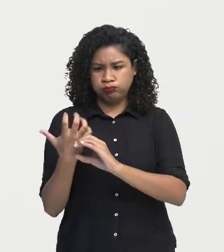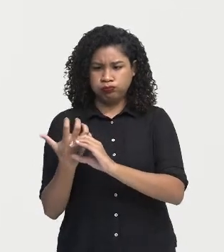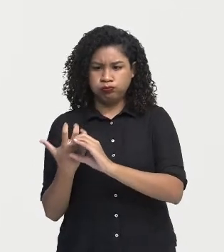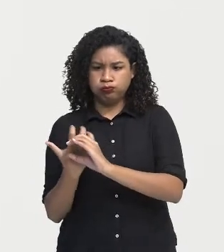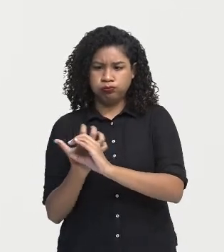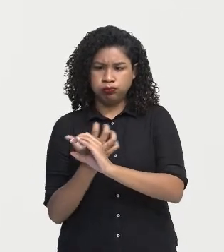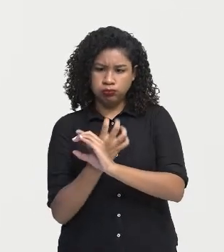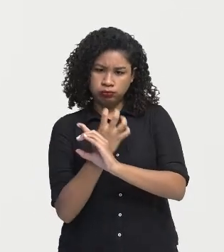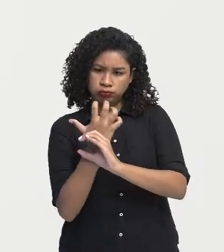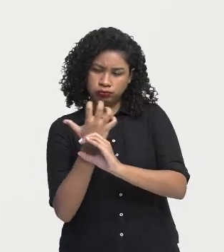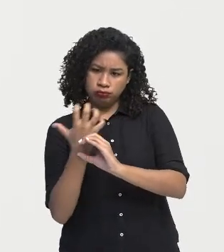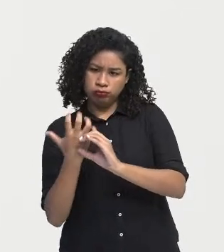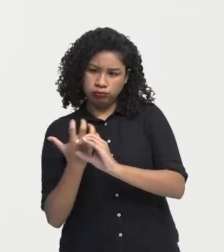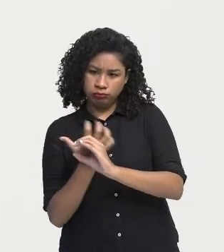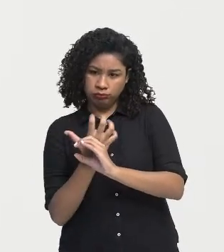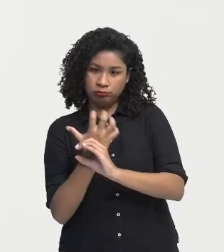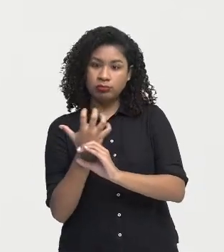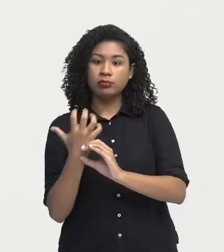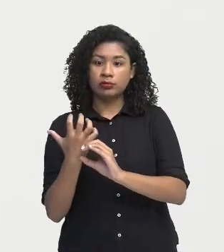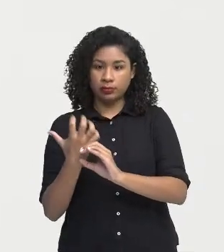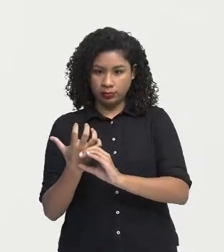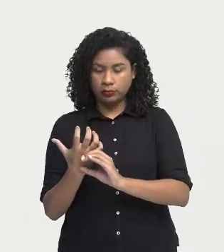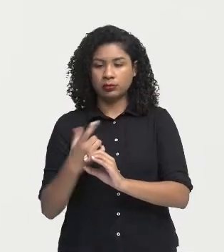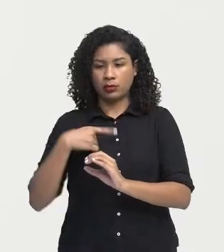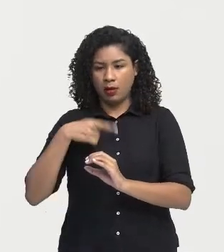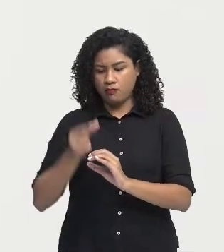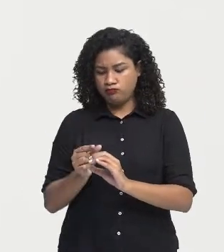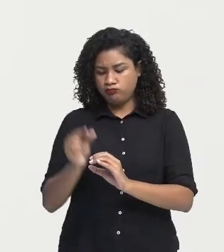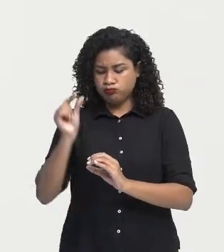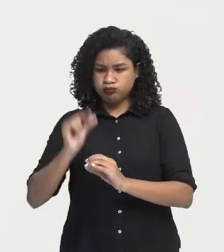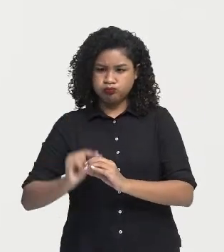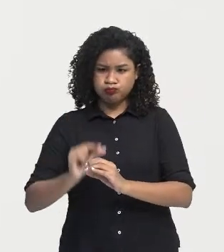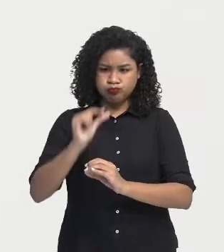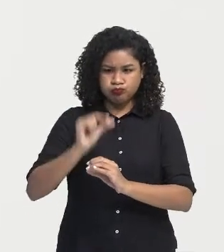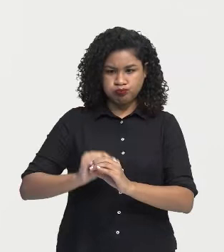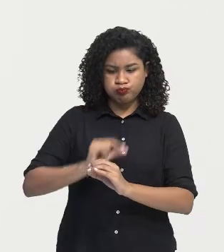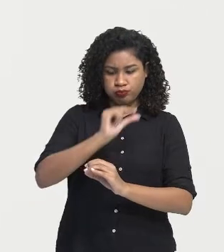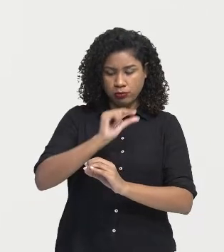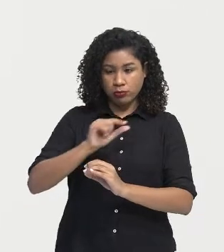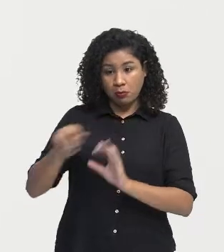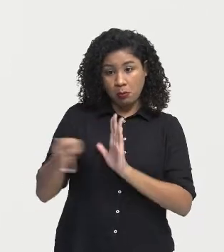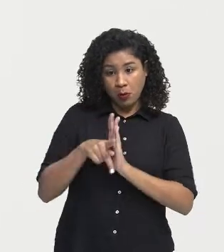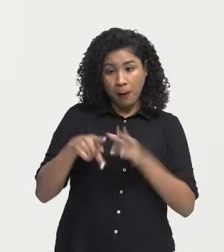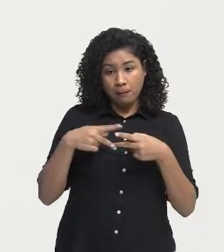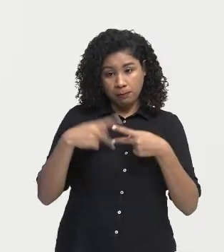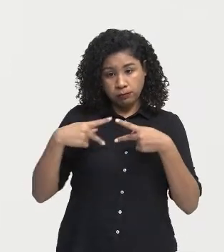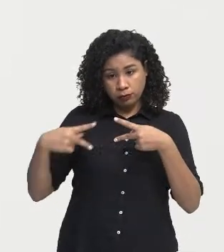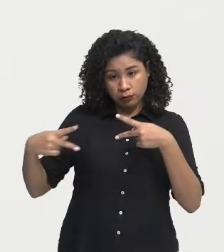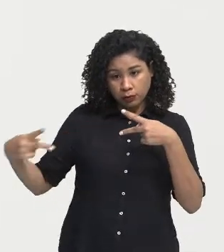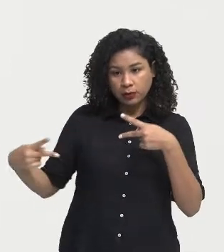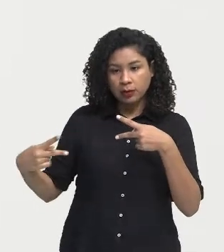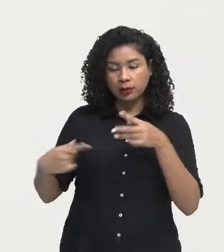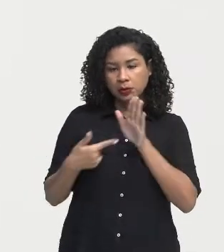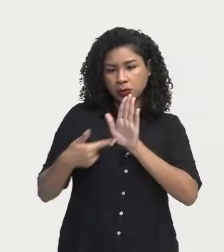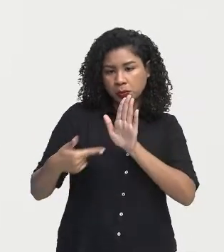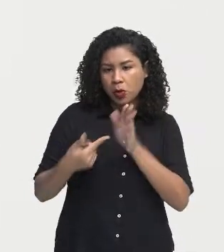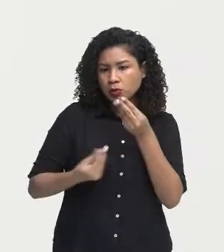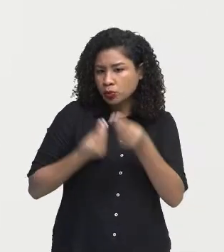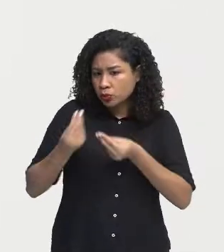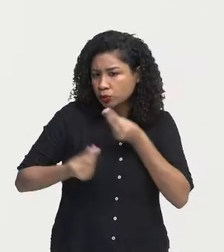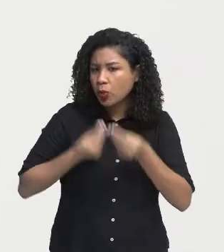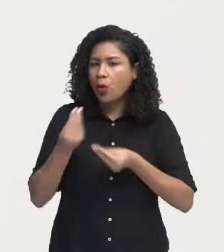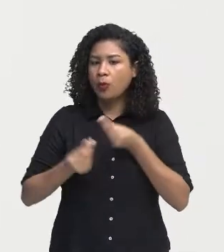o citoesqueleto? Ele é formado por tubos e filamentos de proteína que definem a forma e